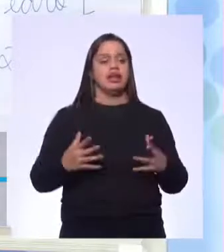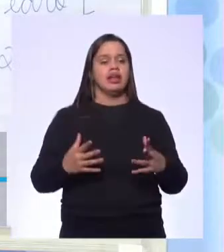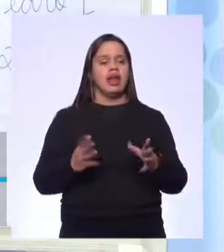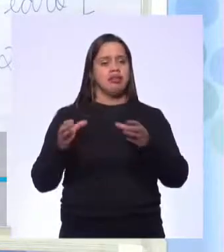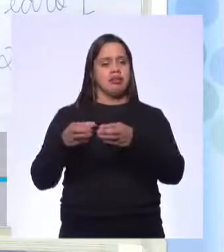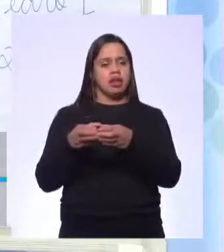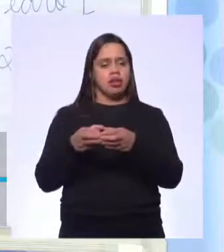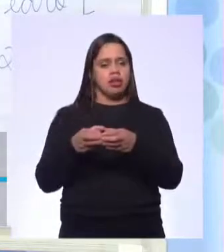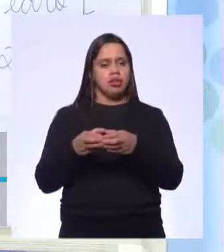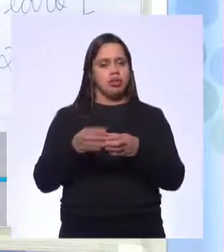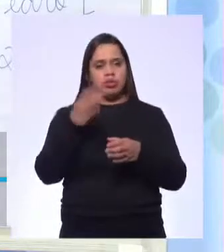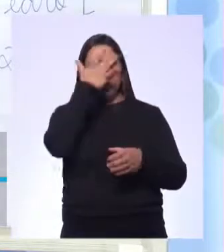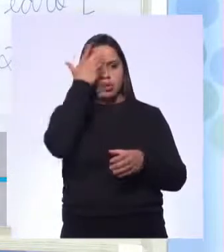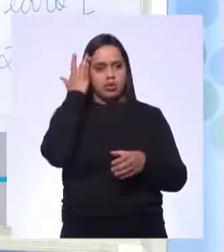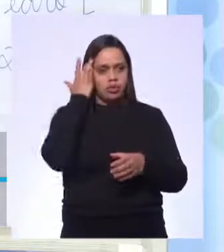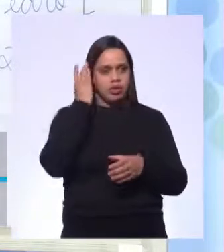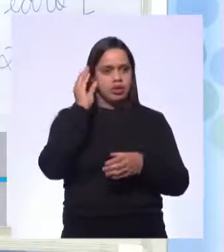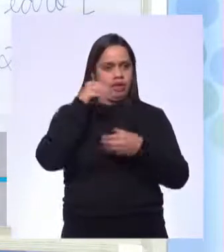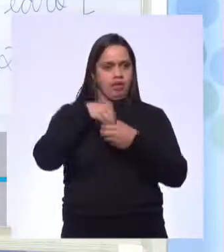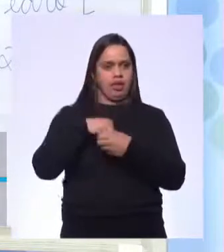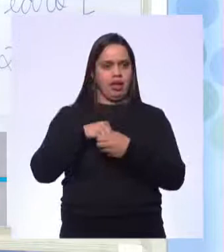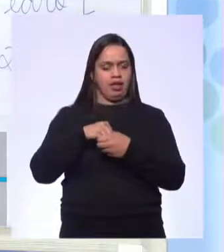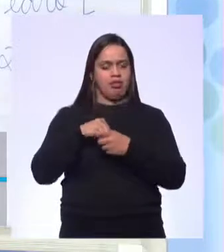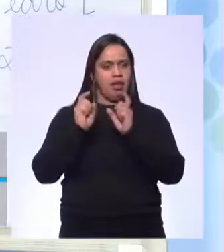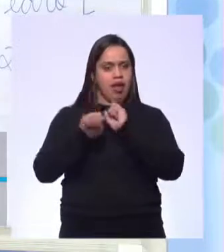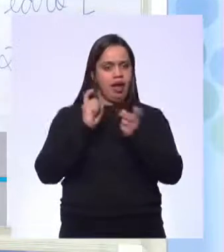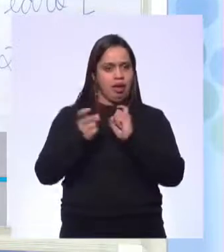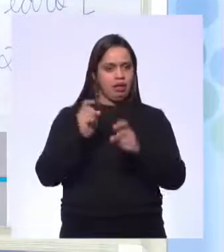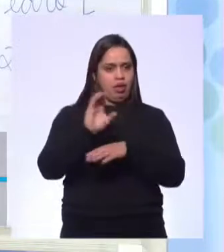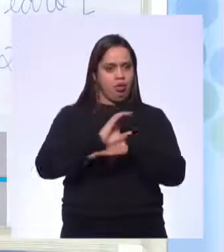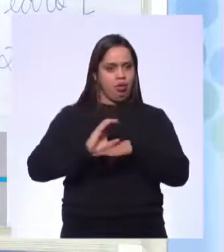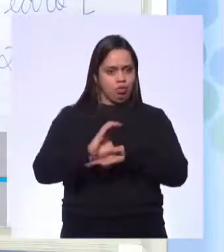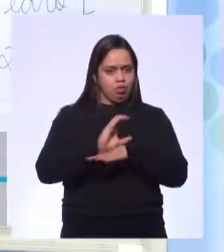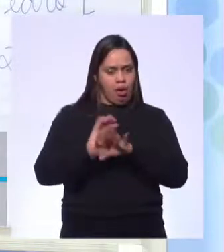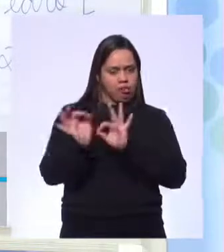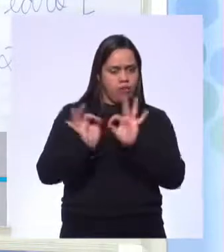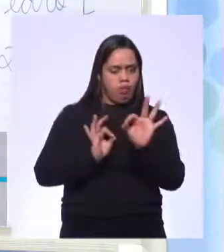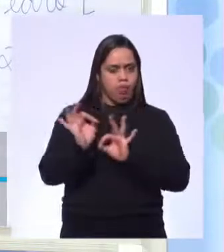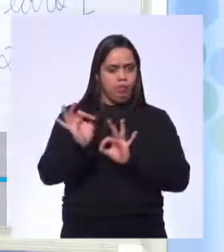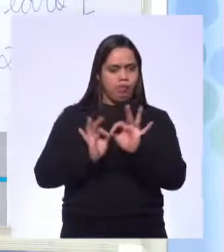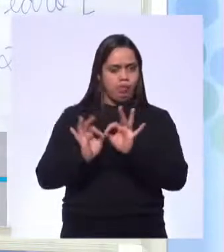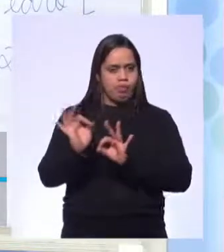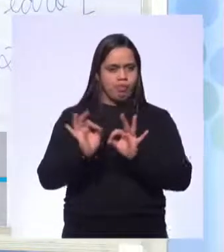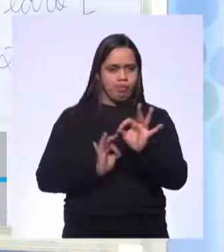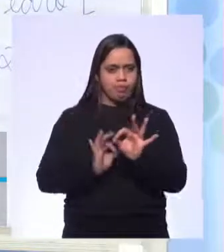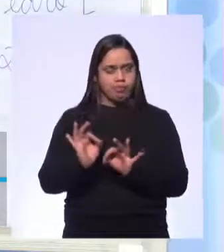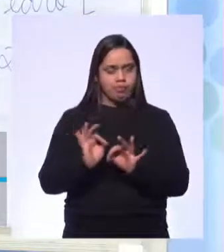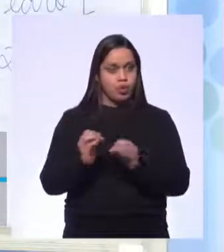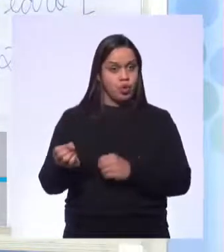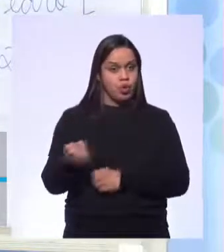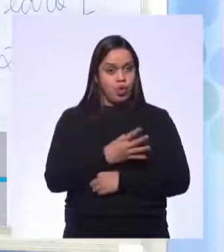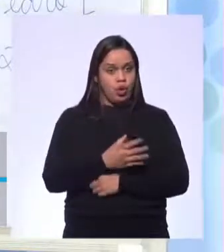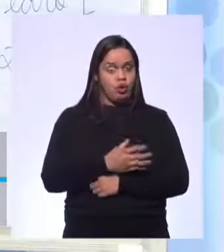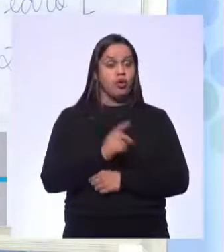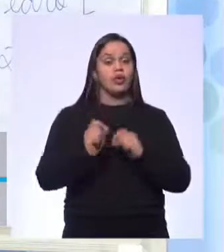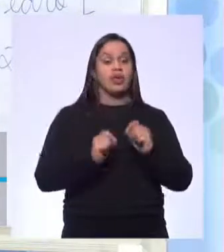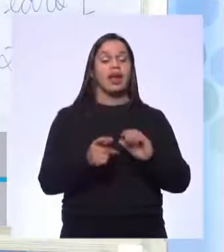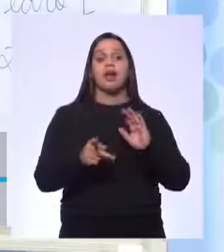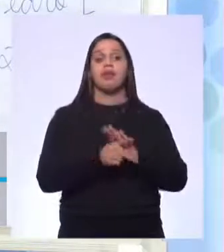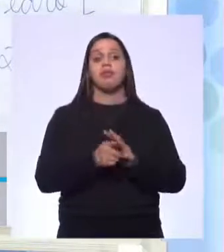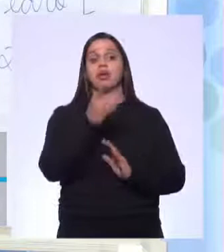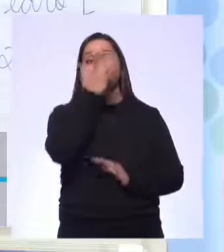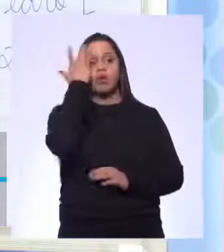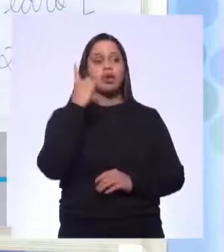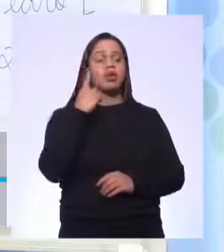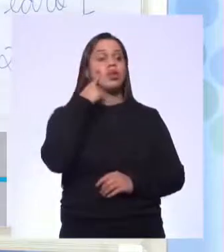aquelas pessoas que estavam dentro da Assembleia Constituinte, bolando aí uma nova Constituição, eles eram deputados,